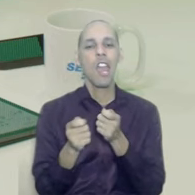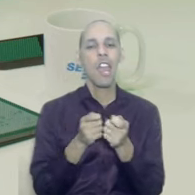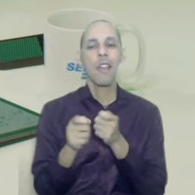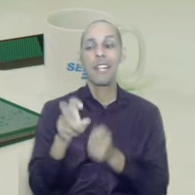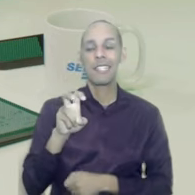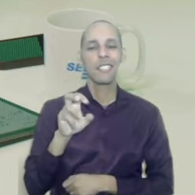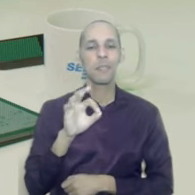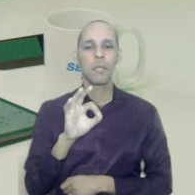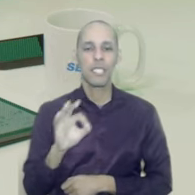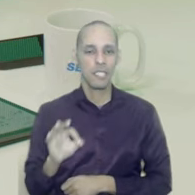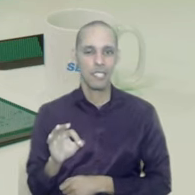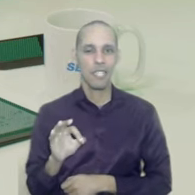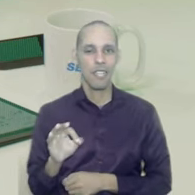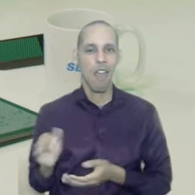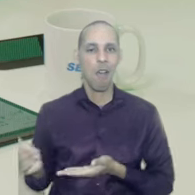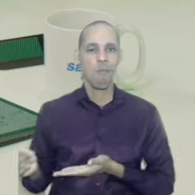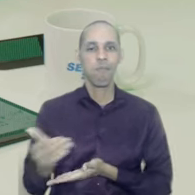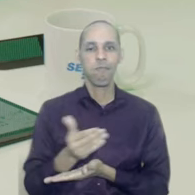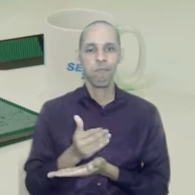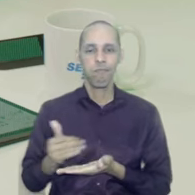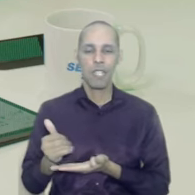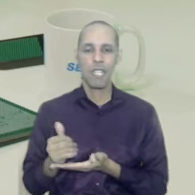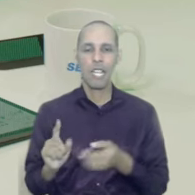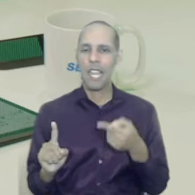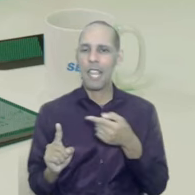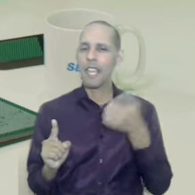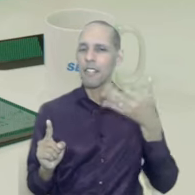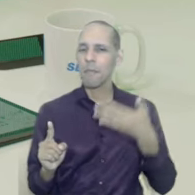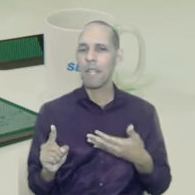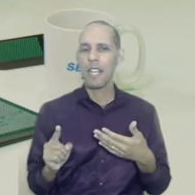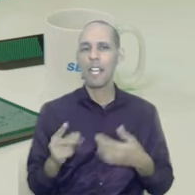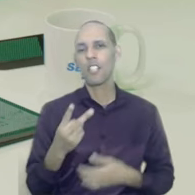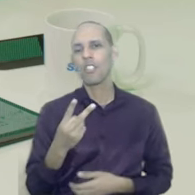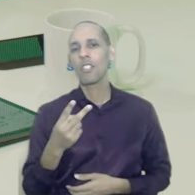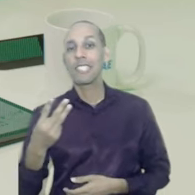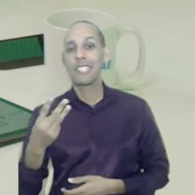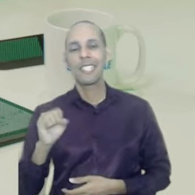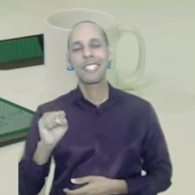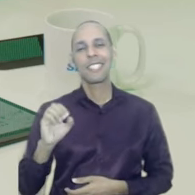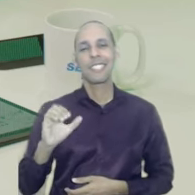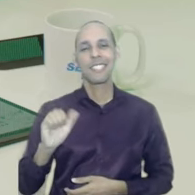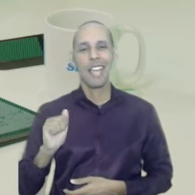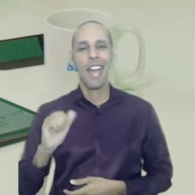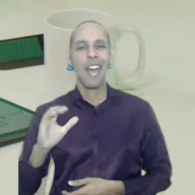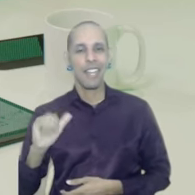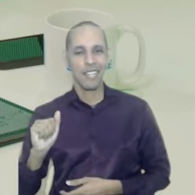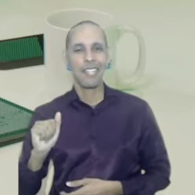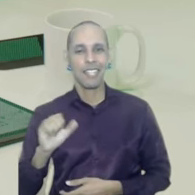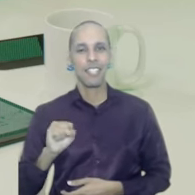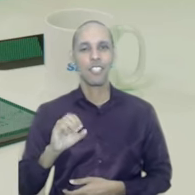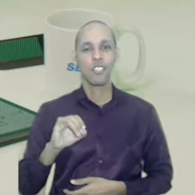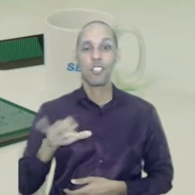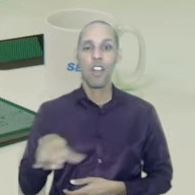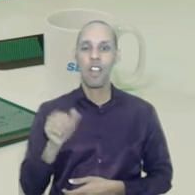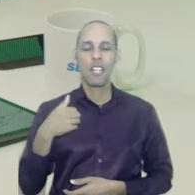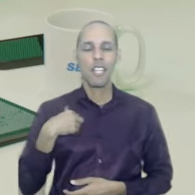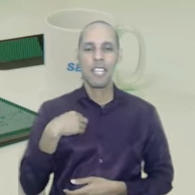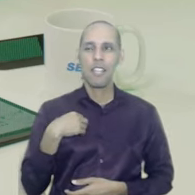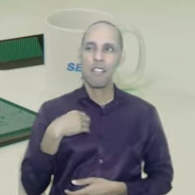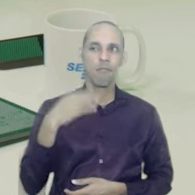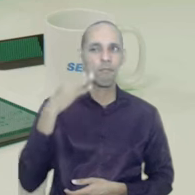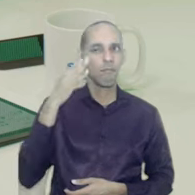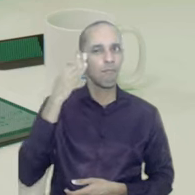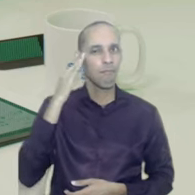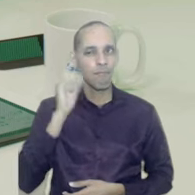dele 5% que deu ele disse pra gente uma média de duas a três sacas de soja Não conheço esses valores ali a fundo mas ele falou que daria para comprar